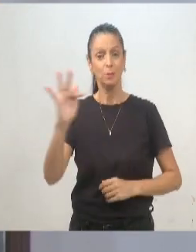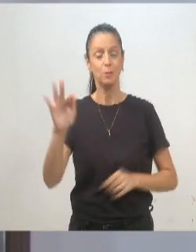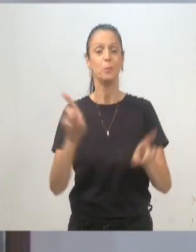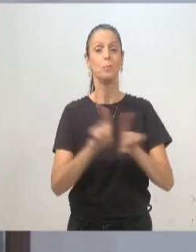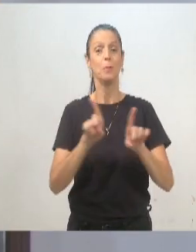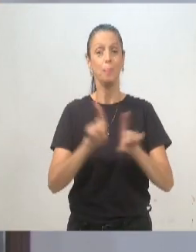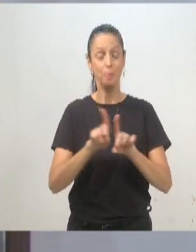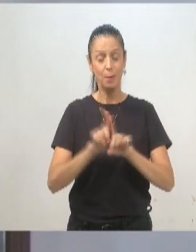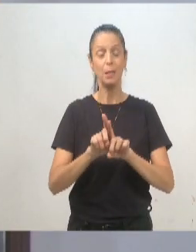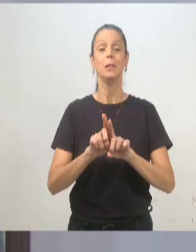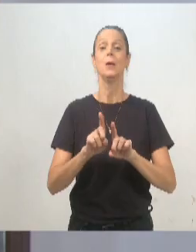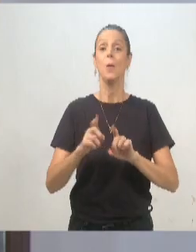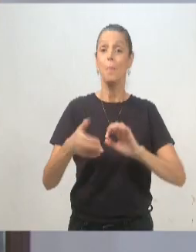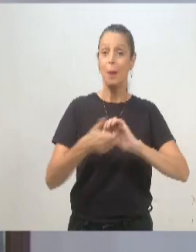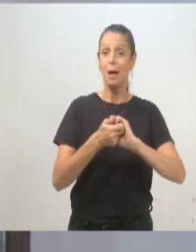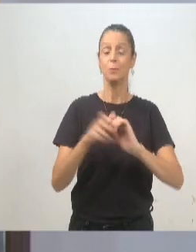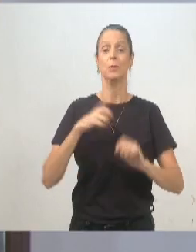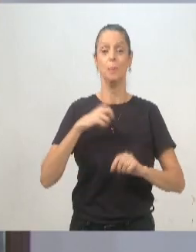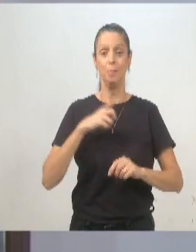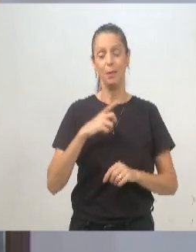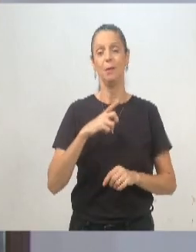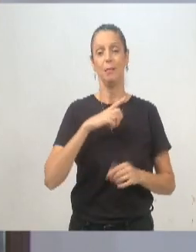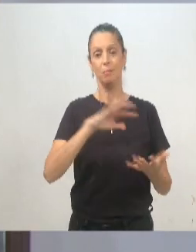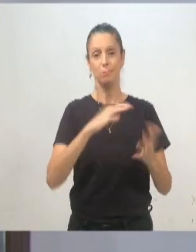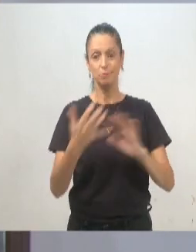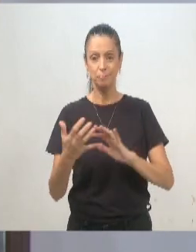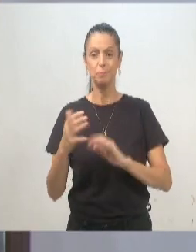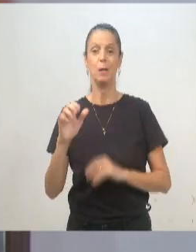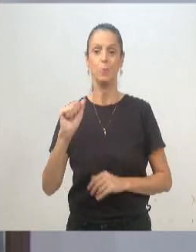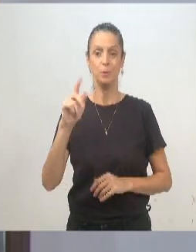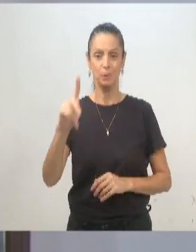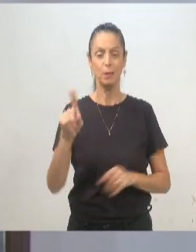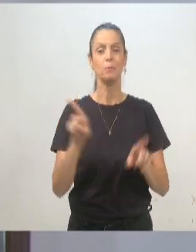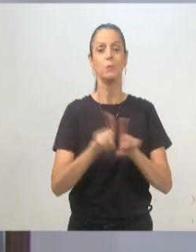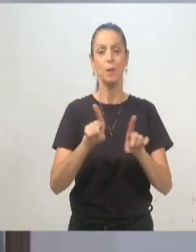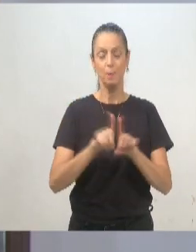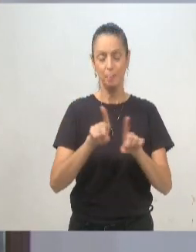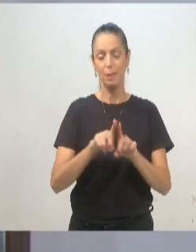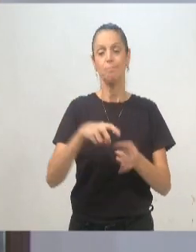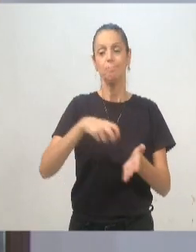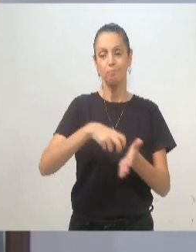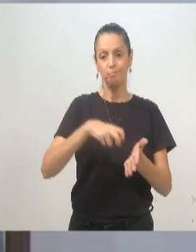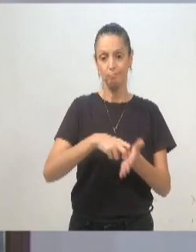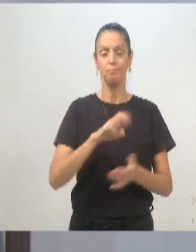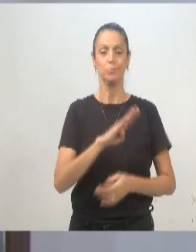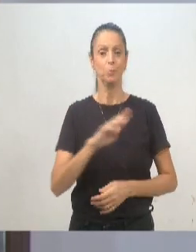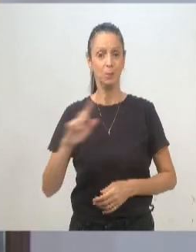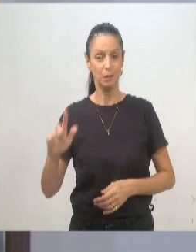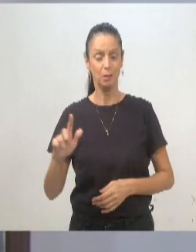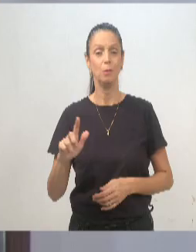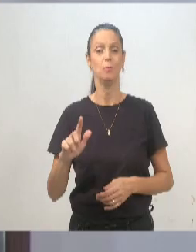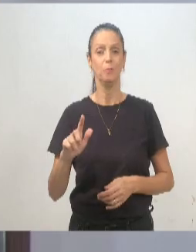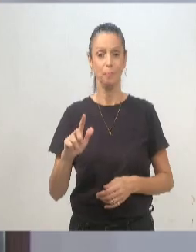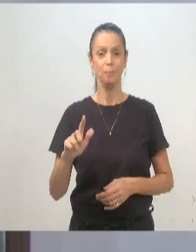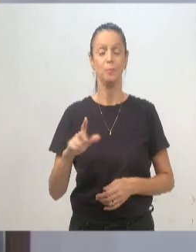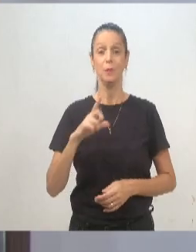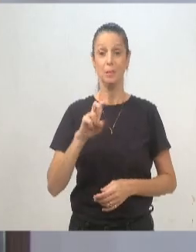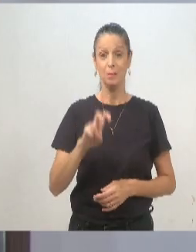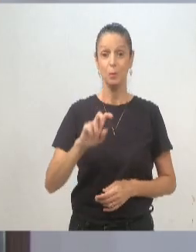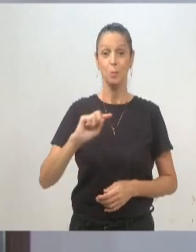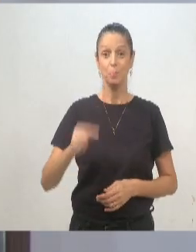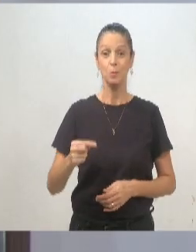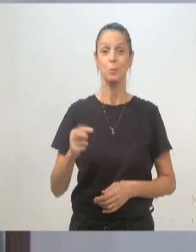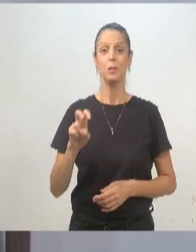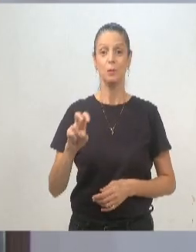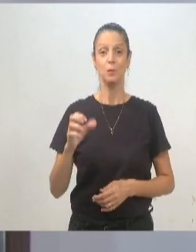preocupação com a reforma tributária que está aí na iminência de acontecer e que penaliza municípios do porte de Blumenau, né? Nós temos